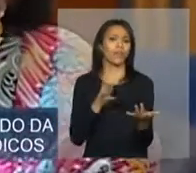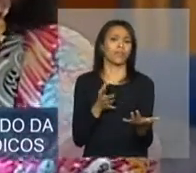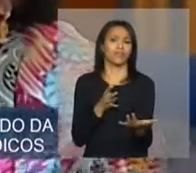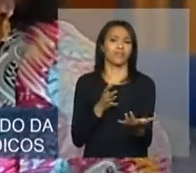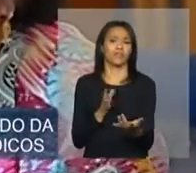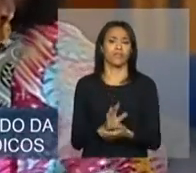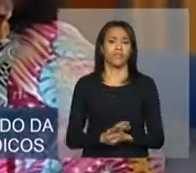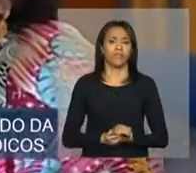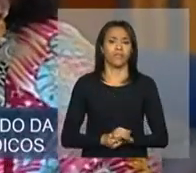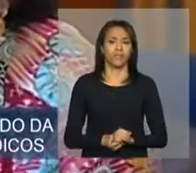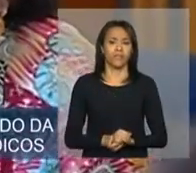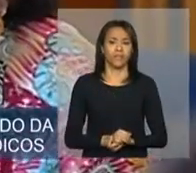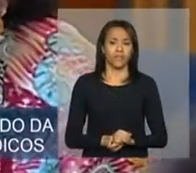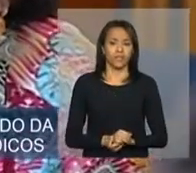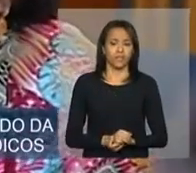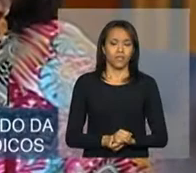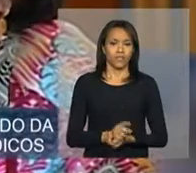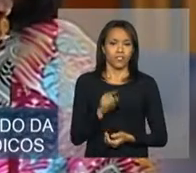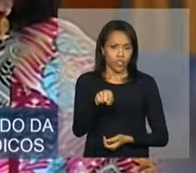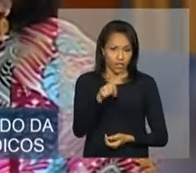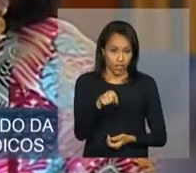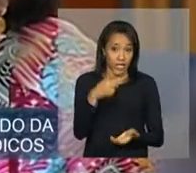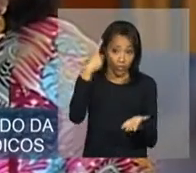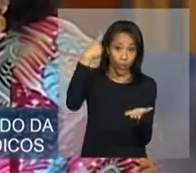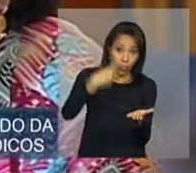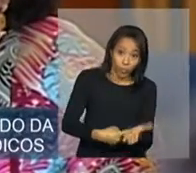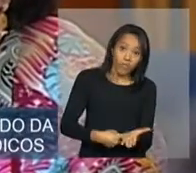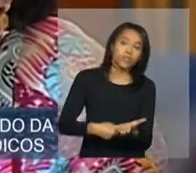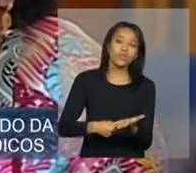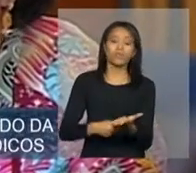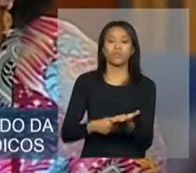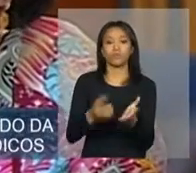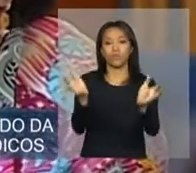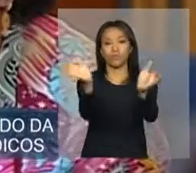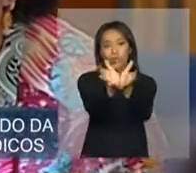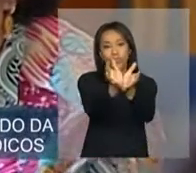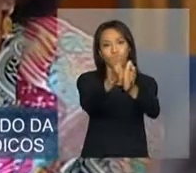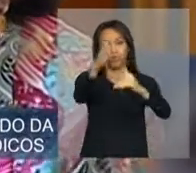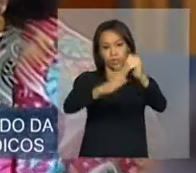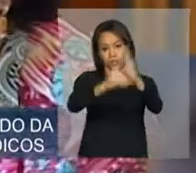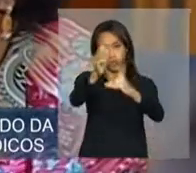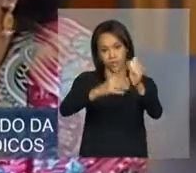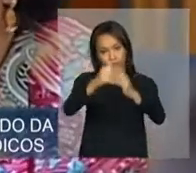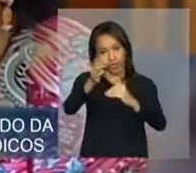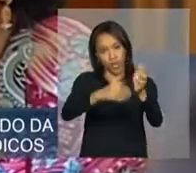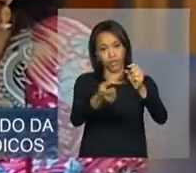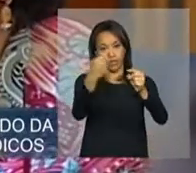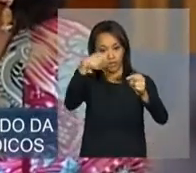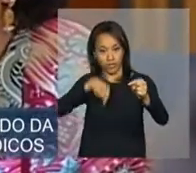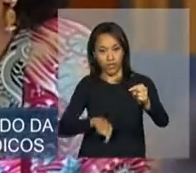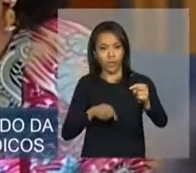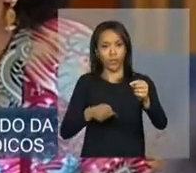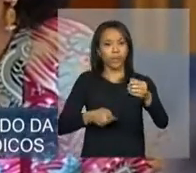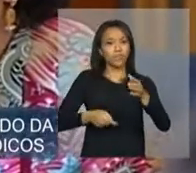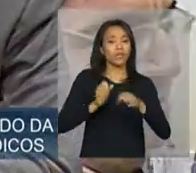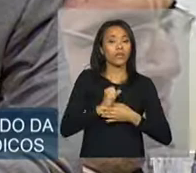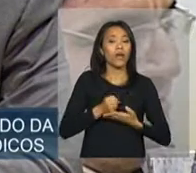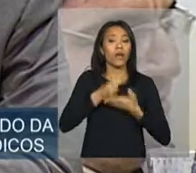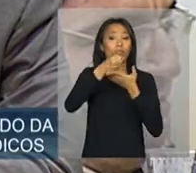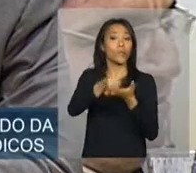e dessa forma de de acordo coletivo aí com internet a intermediação aí de ONGs